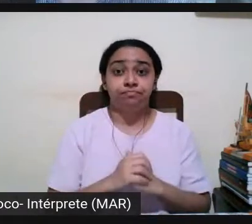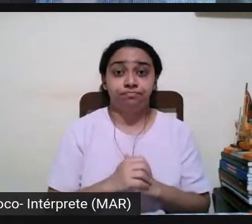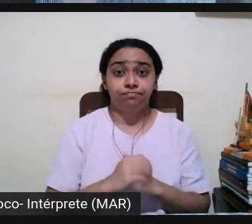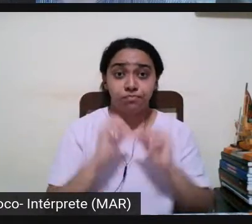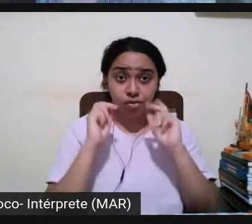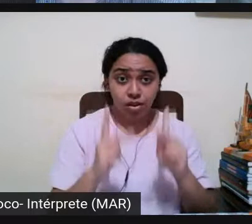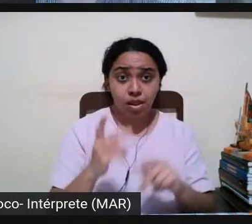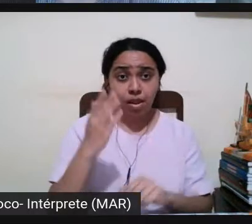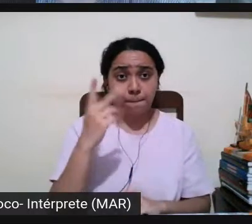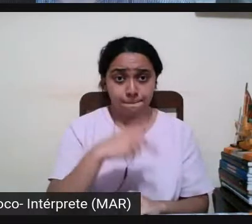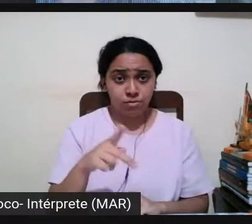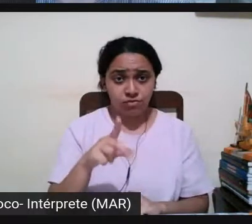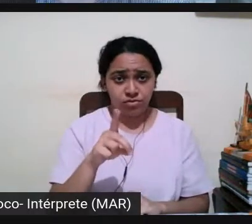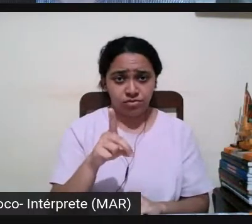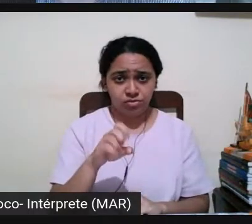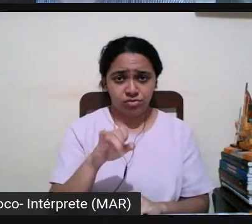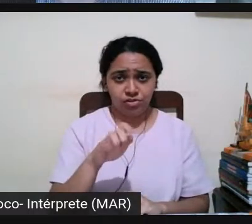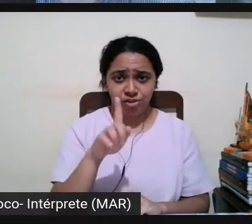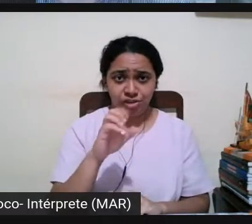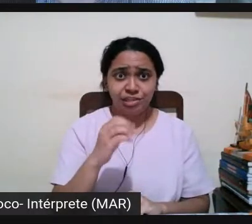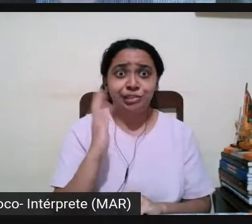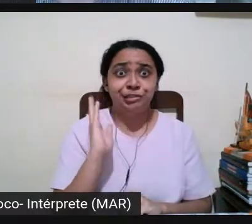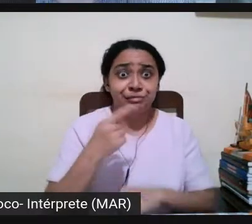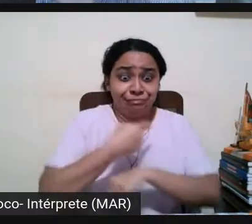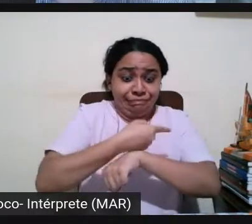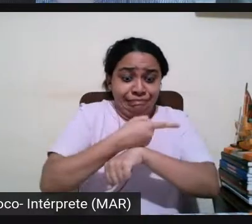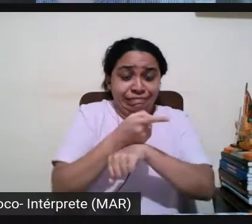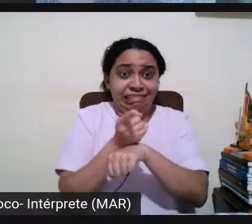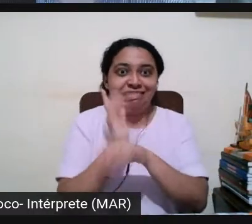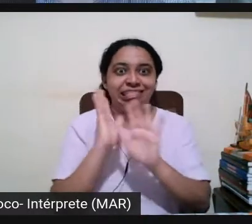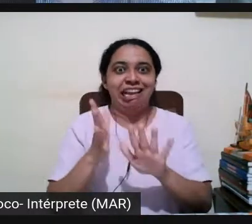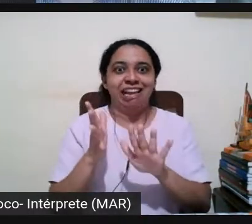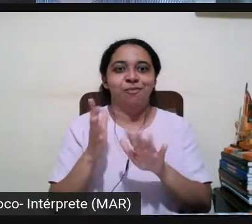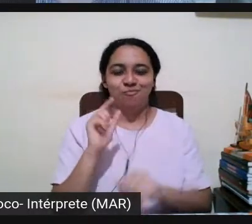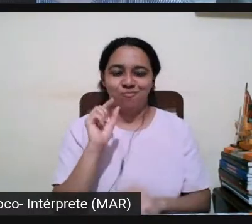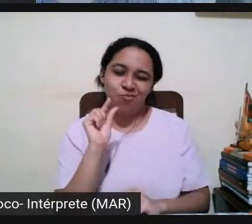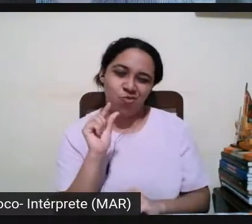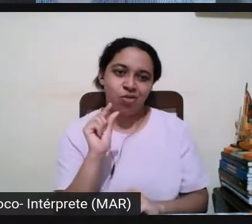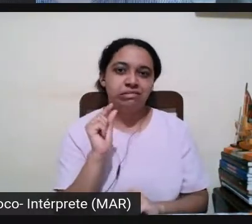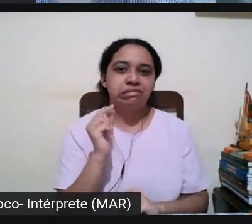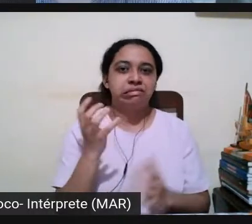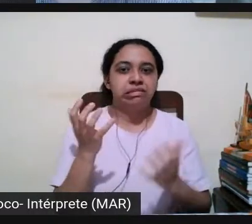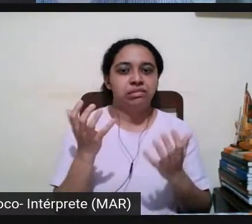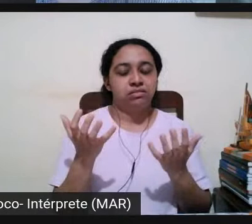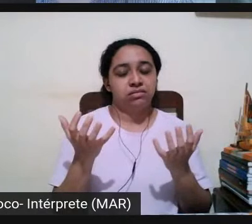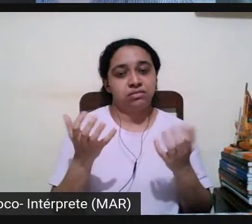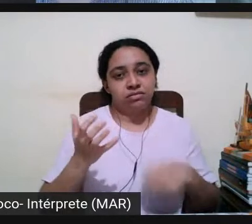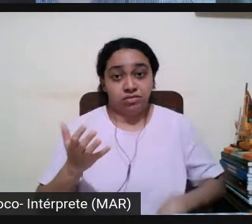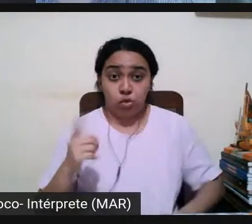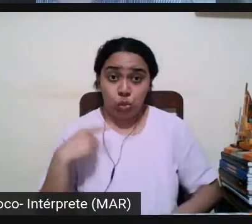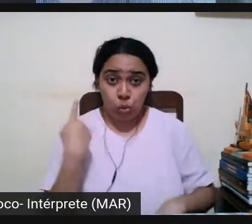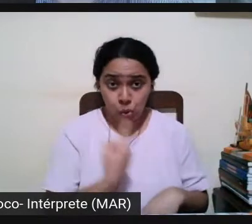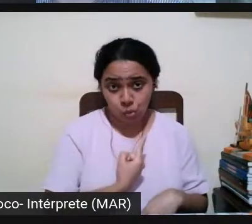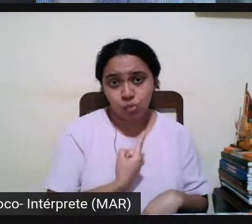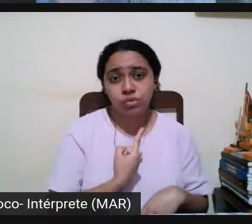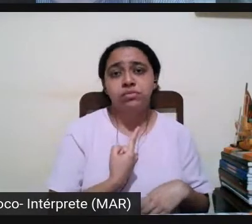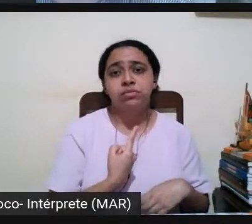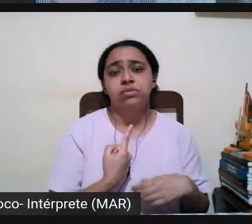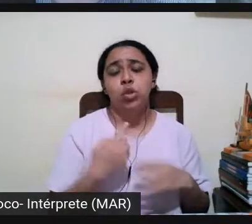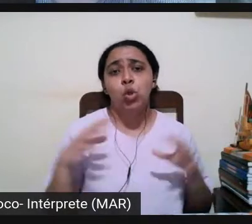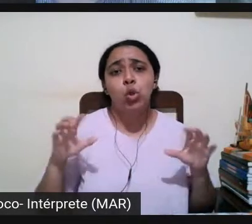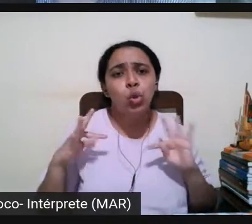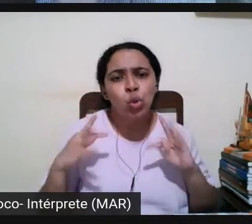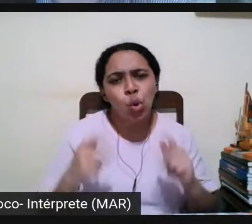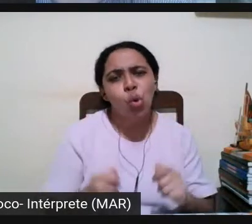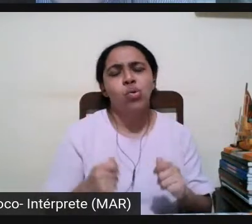sugiro a gente abre está pulou até um pouco não nosso tempo a gente queria eu e toda a